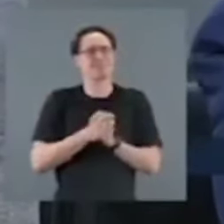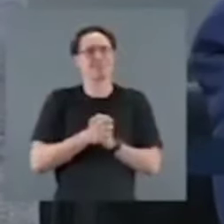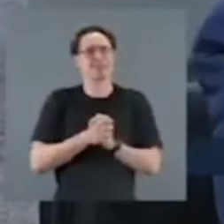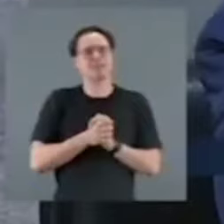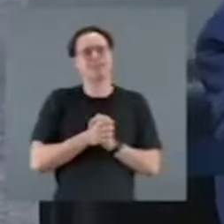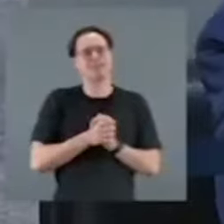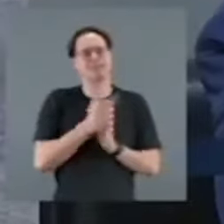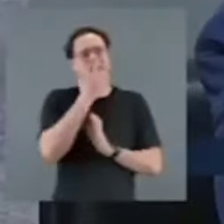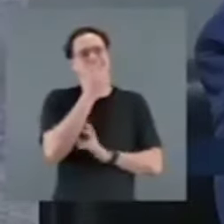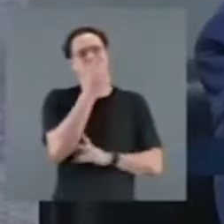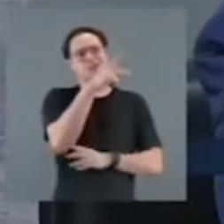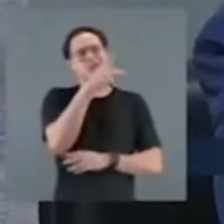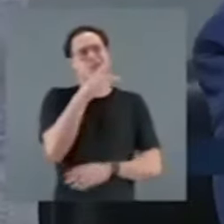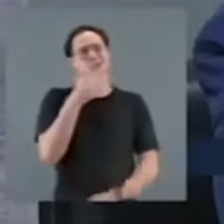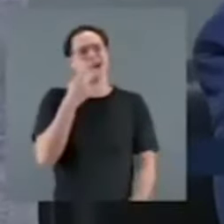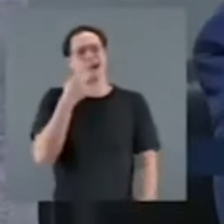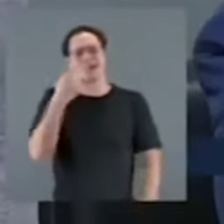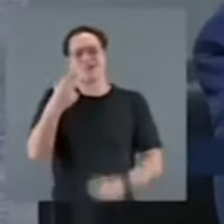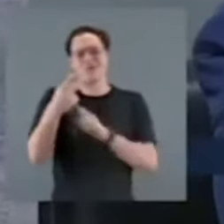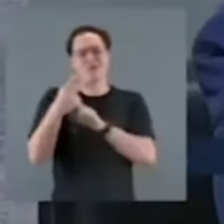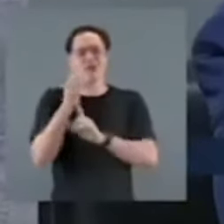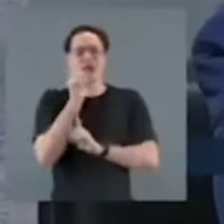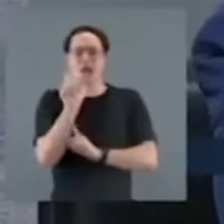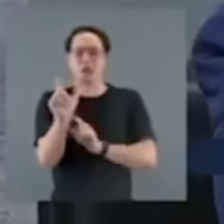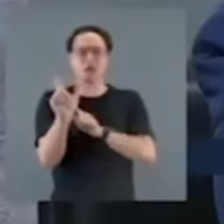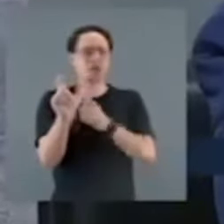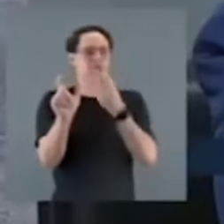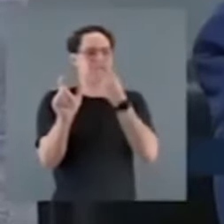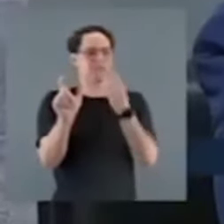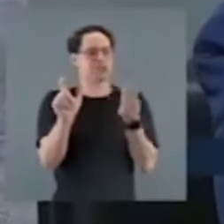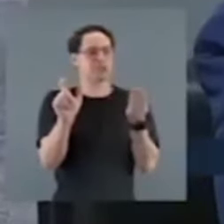argumento que Vossa Senhoria apresenta no âmbito desta CPI.